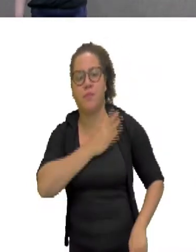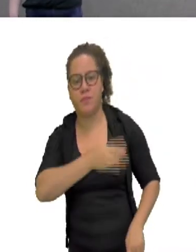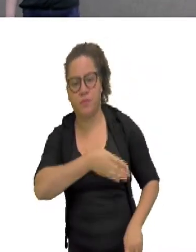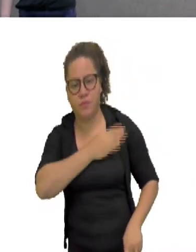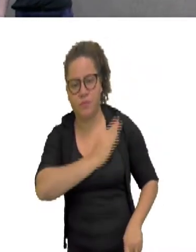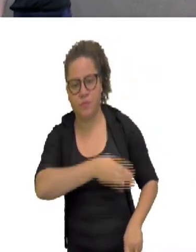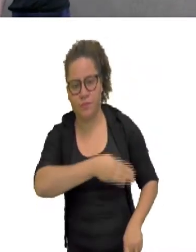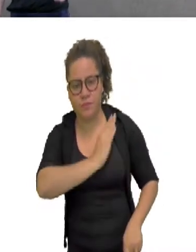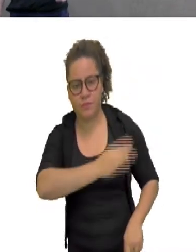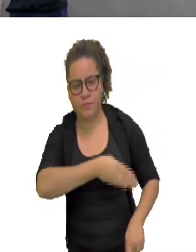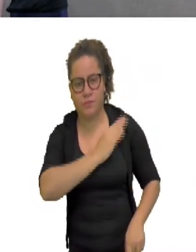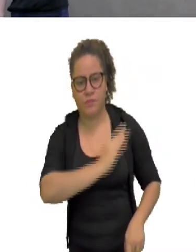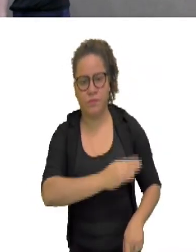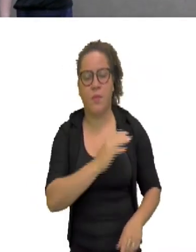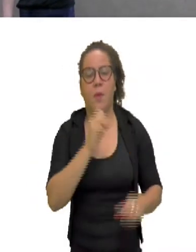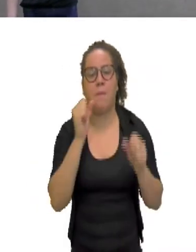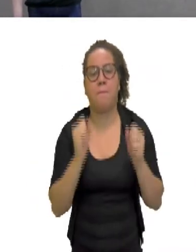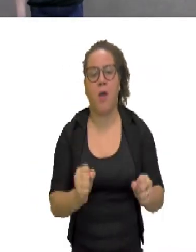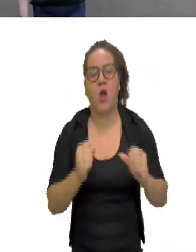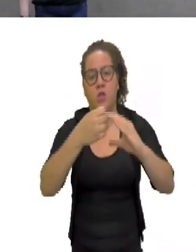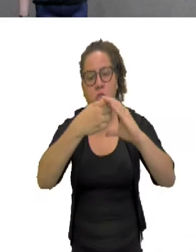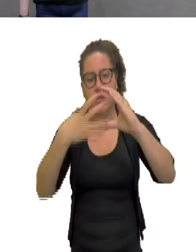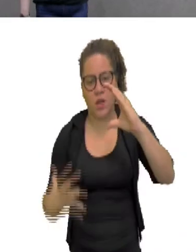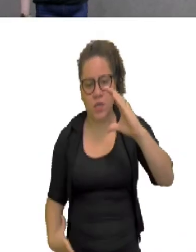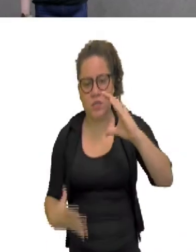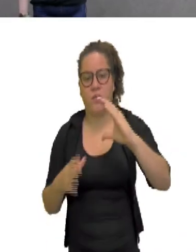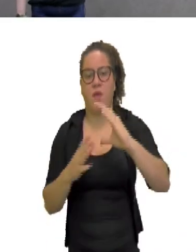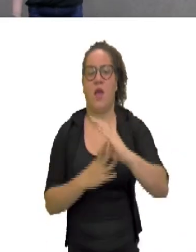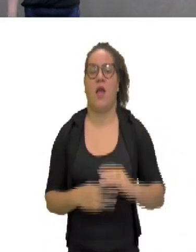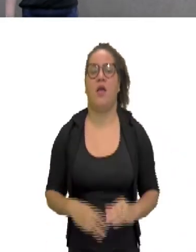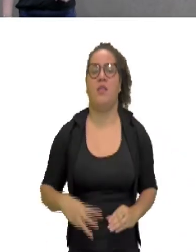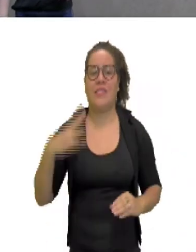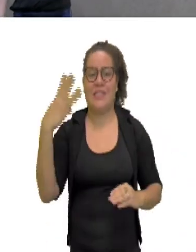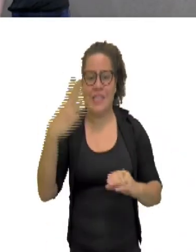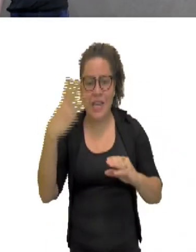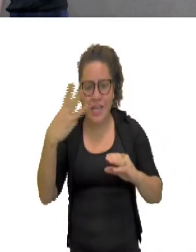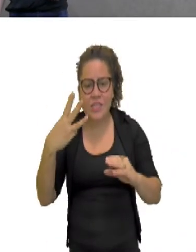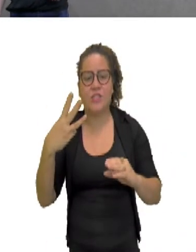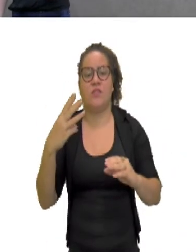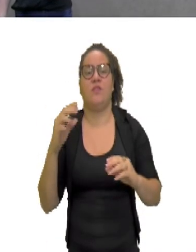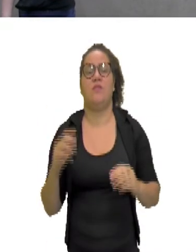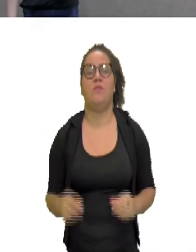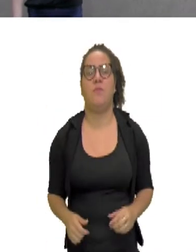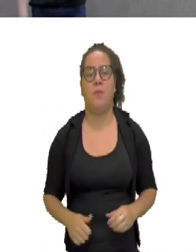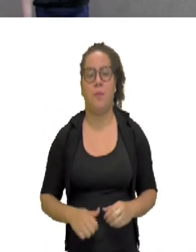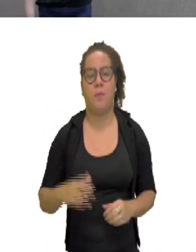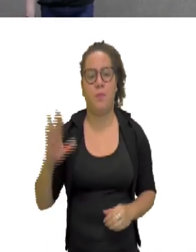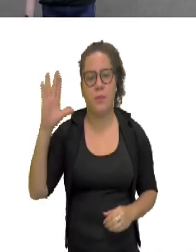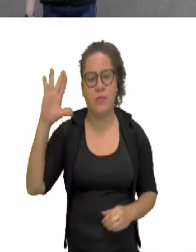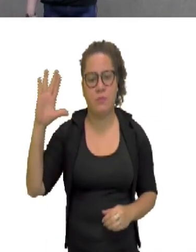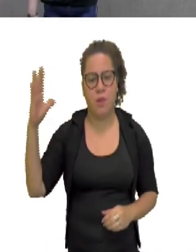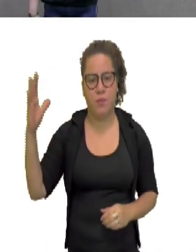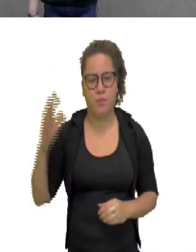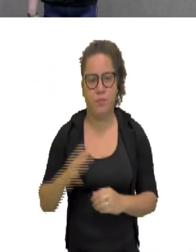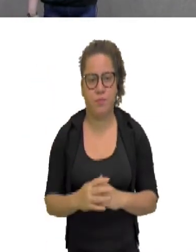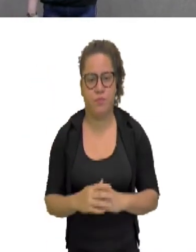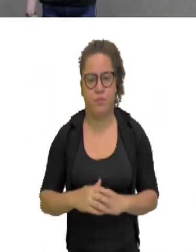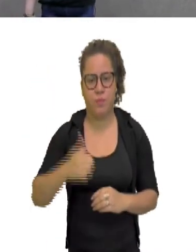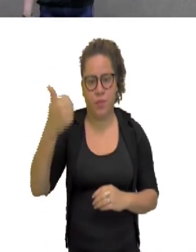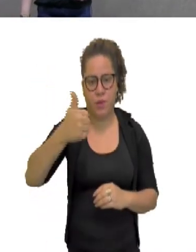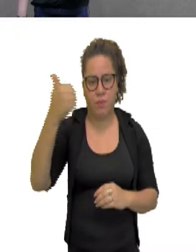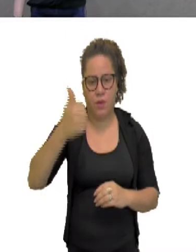coração. Podemos classificar o tecido muscular em 3 tipos principais. Primeiro,